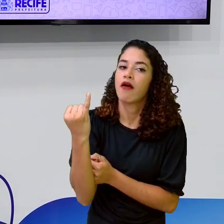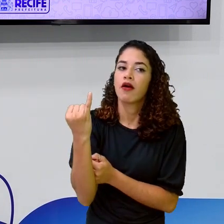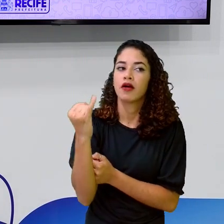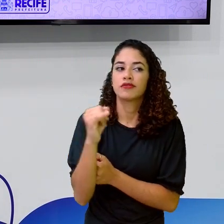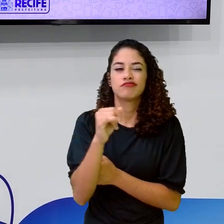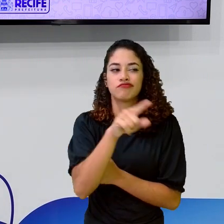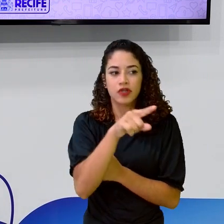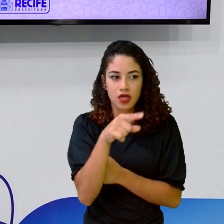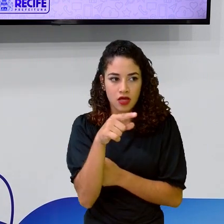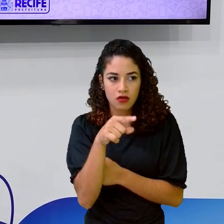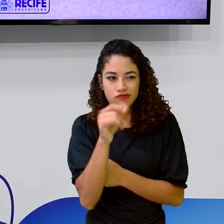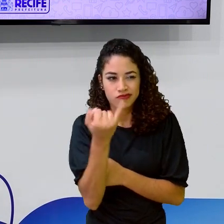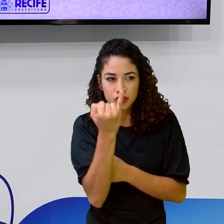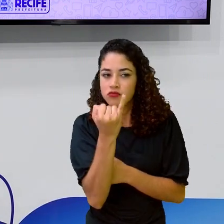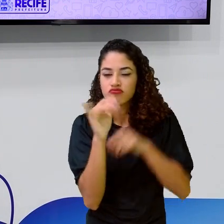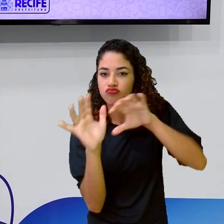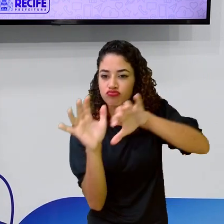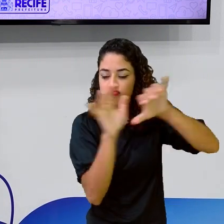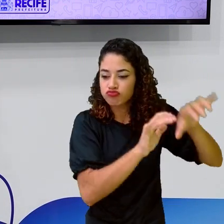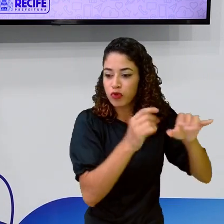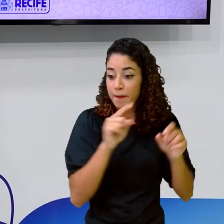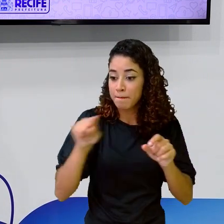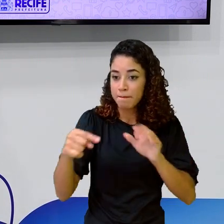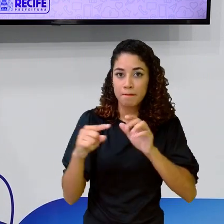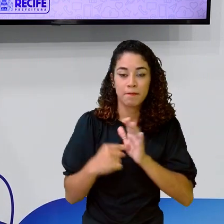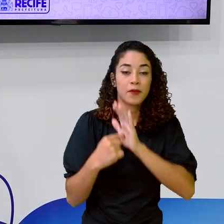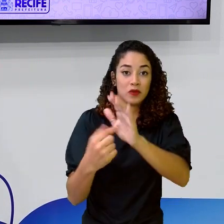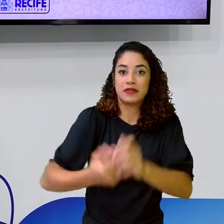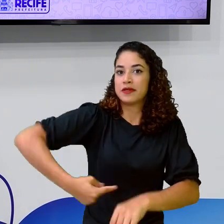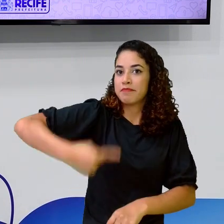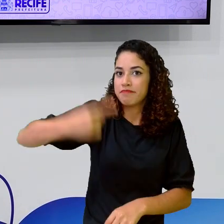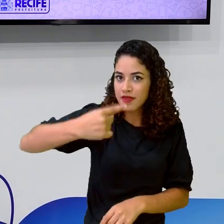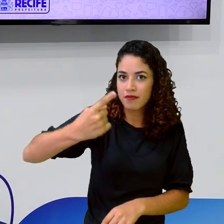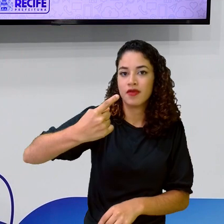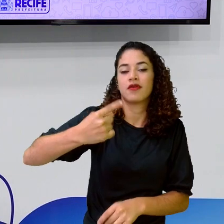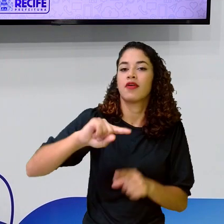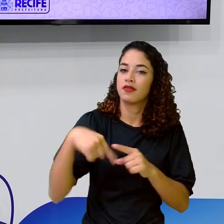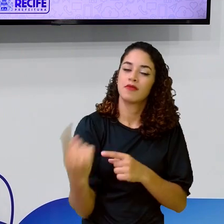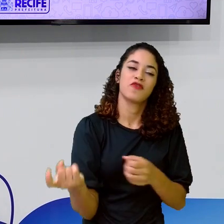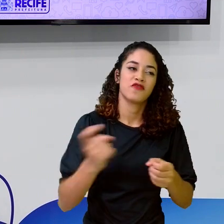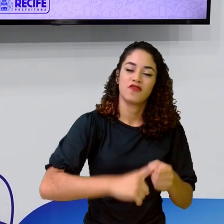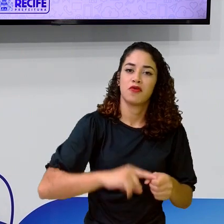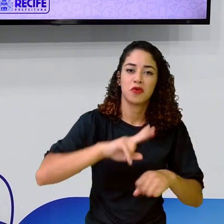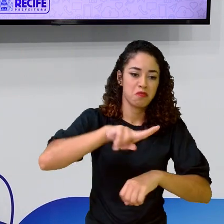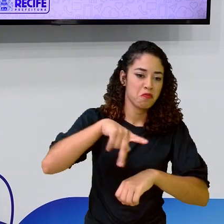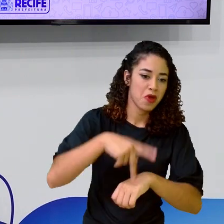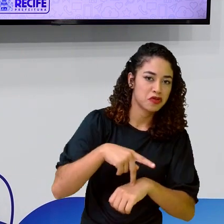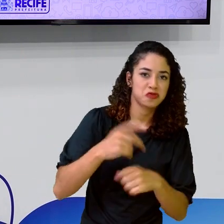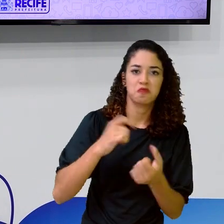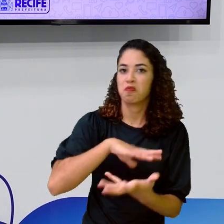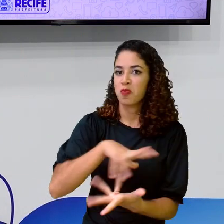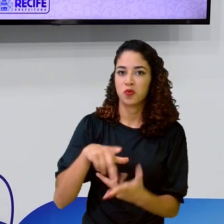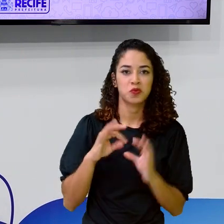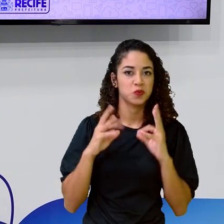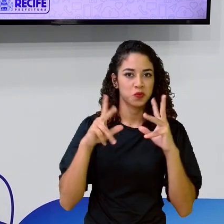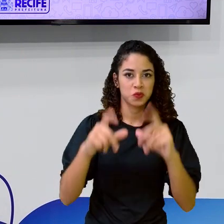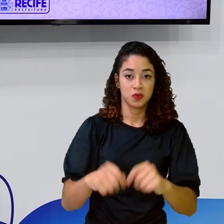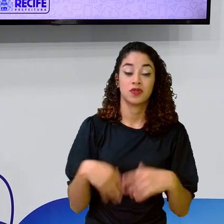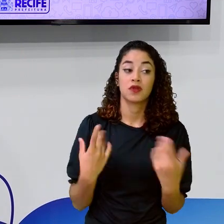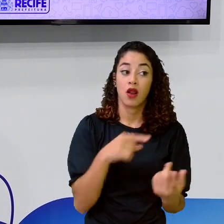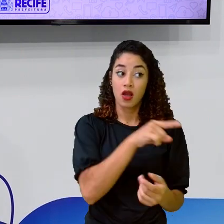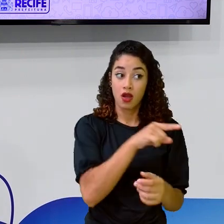na sua cidade, no mundo, de uma maneira geral, no país, de uma maneira geral, então, aquela programação